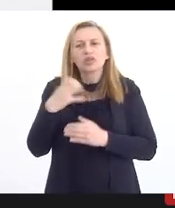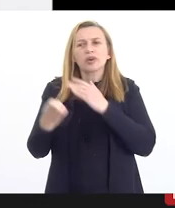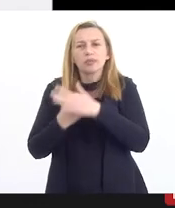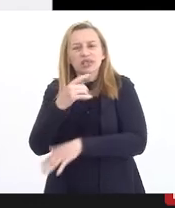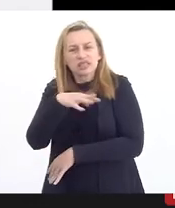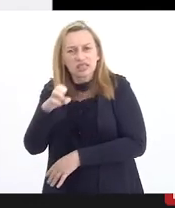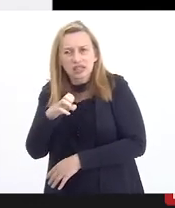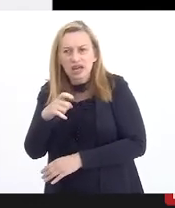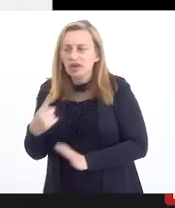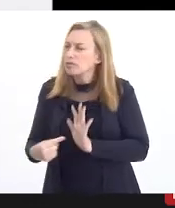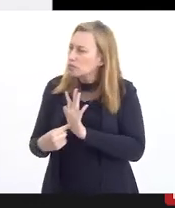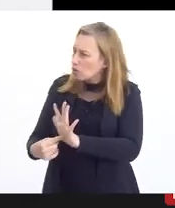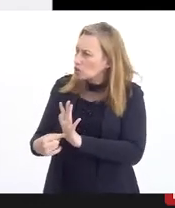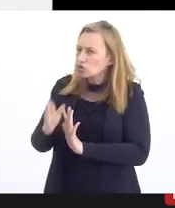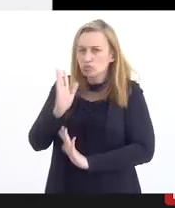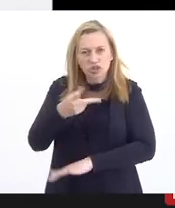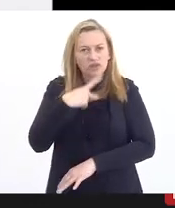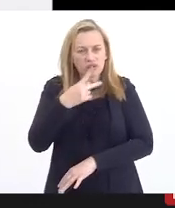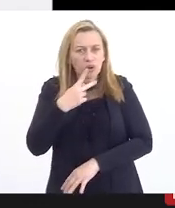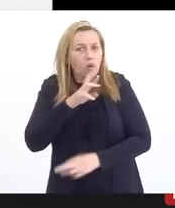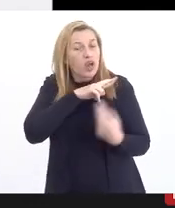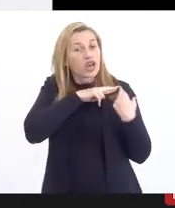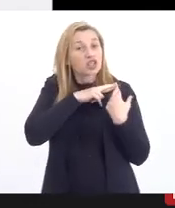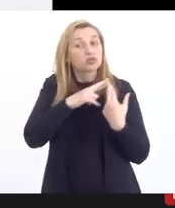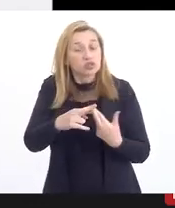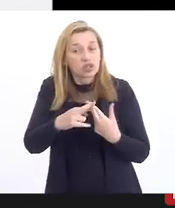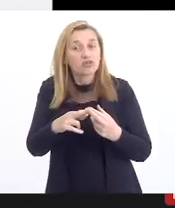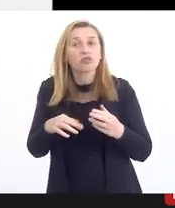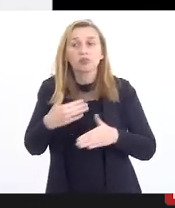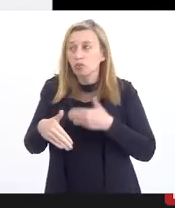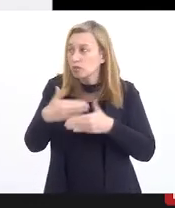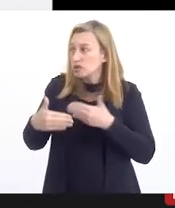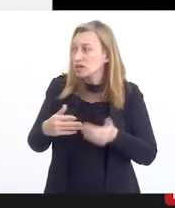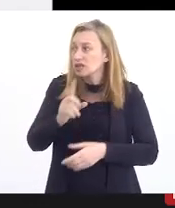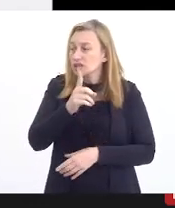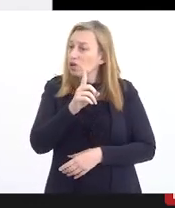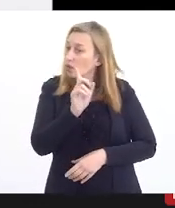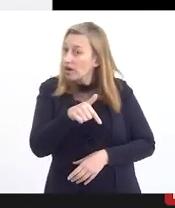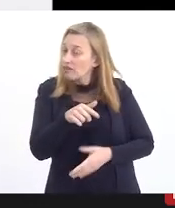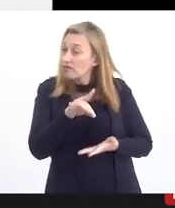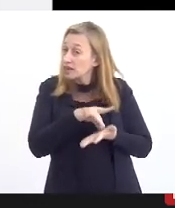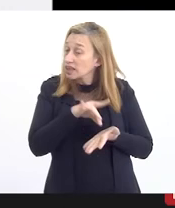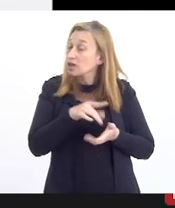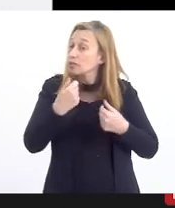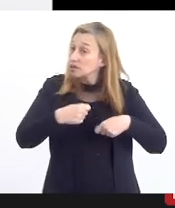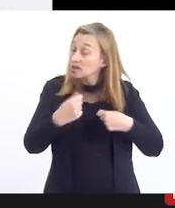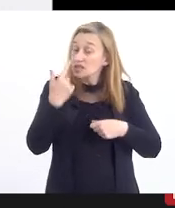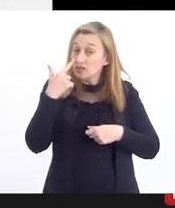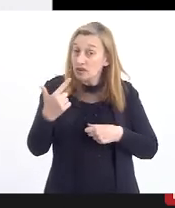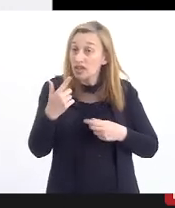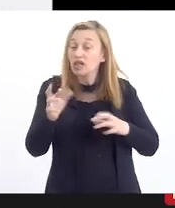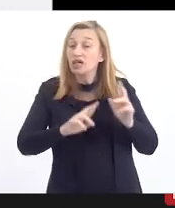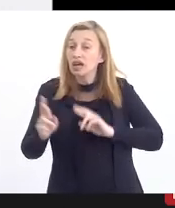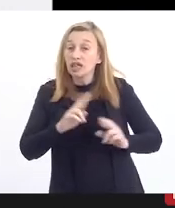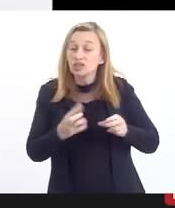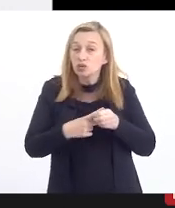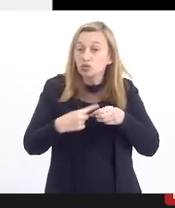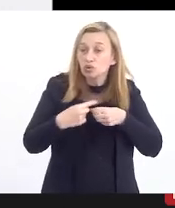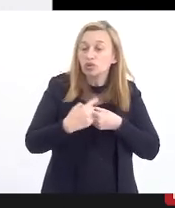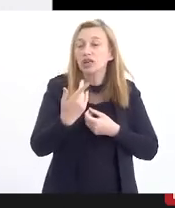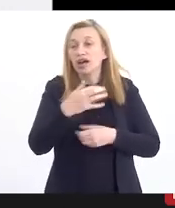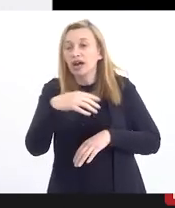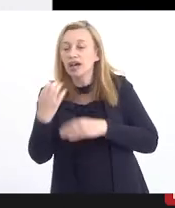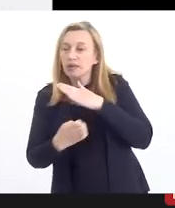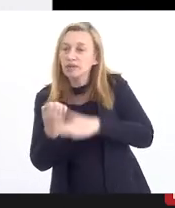aparece, como o companheiro acabou de mencionar, como a responsável pelo processo. E isso não é uma verdade. É preciso dizer que, em relação aos municípios, a